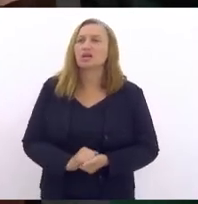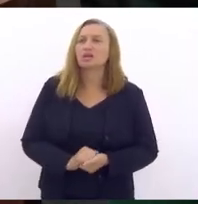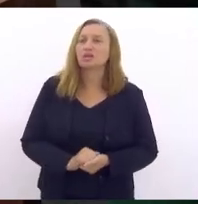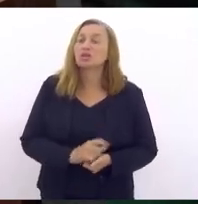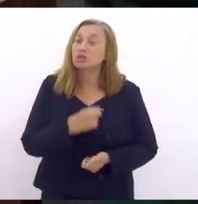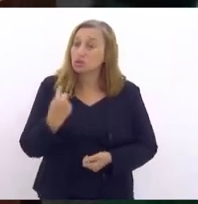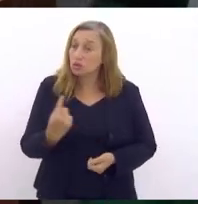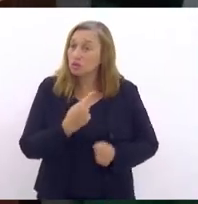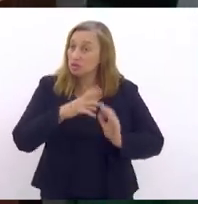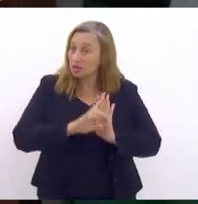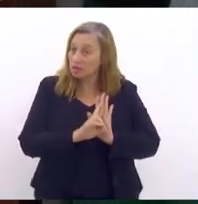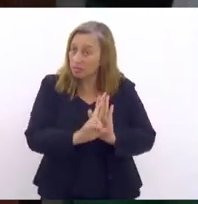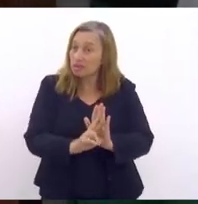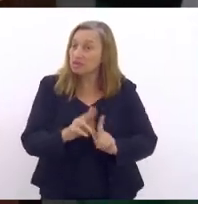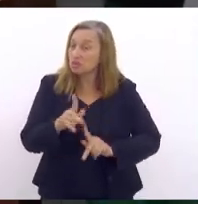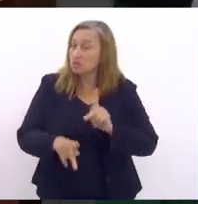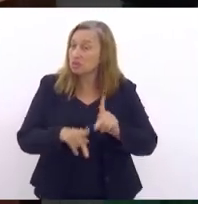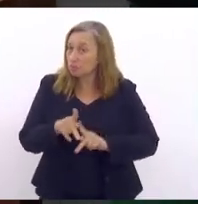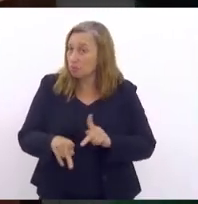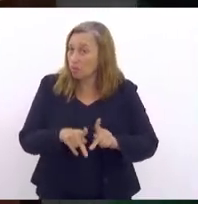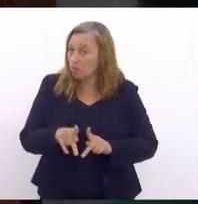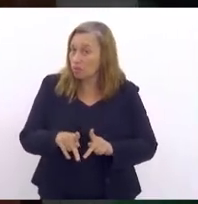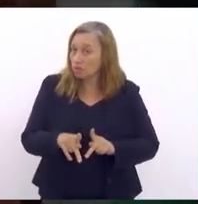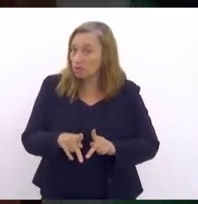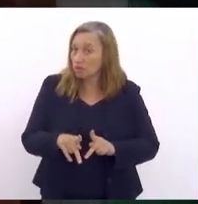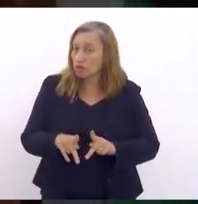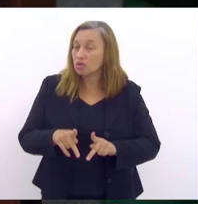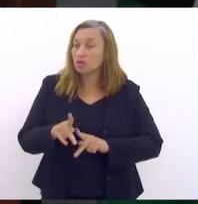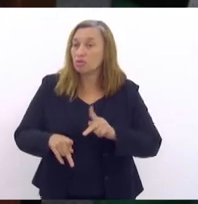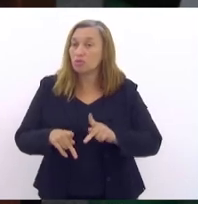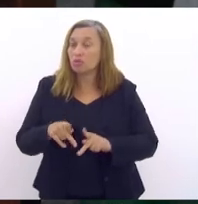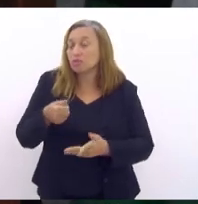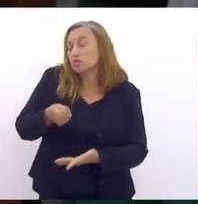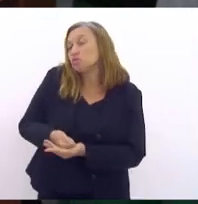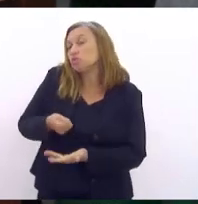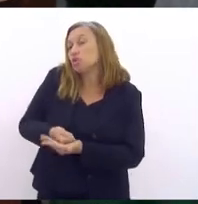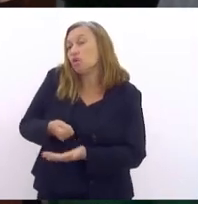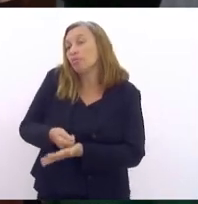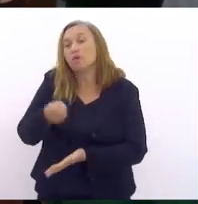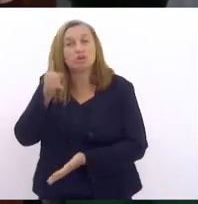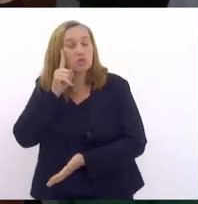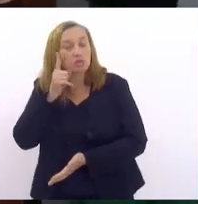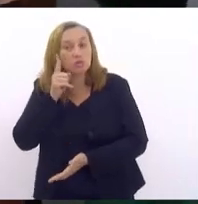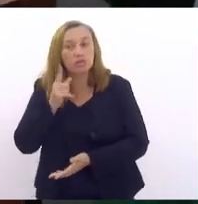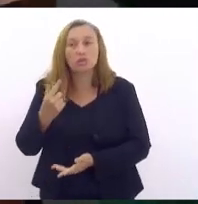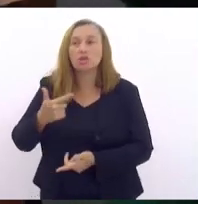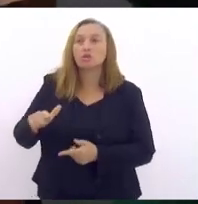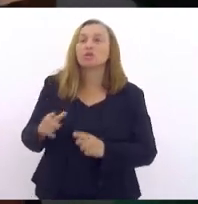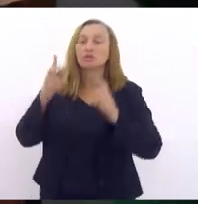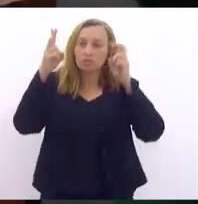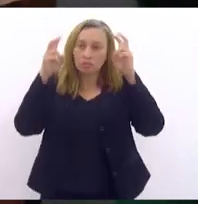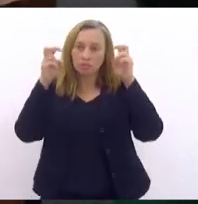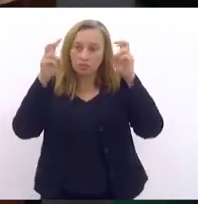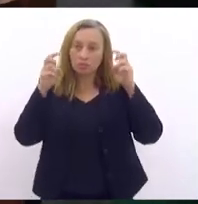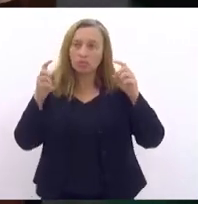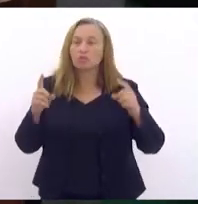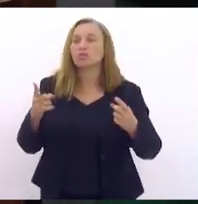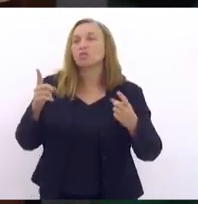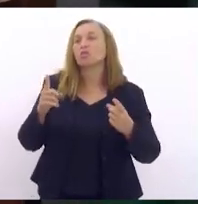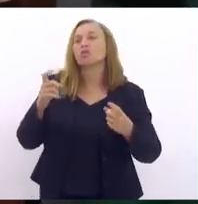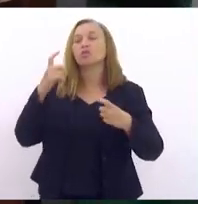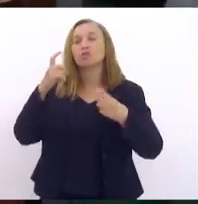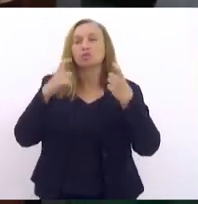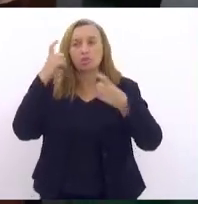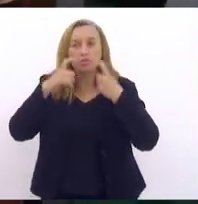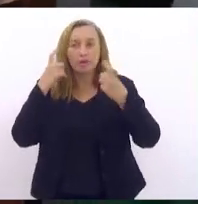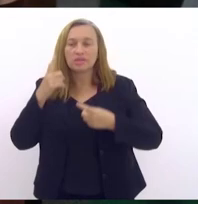nós somos representantes da população e a população nos cobra dioturnamente. Uma outra preocupação nossa também, do nosso